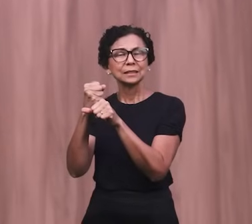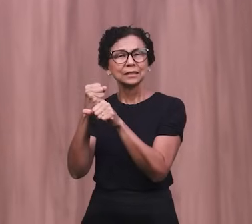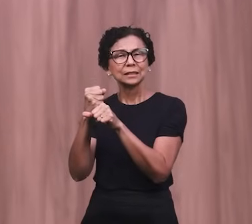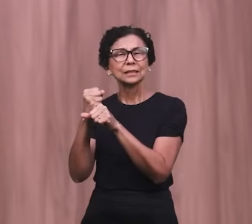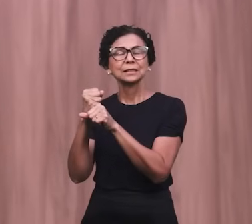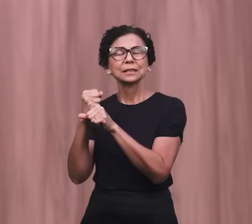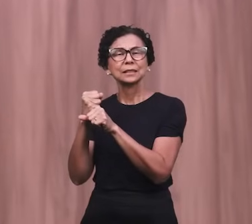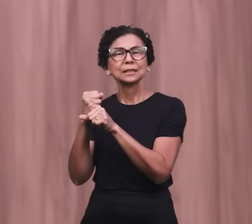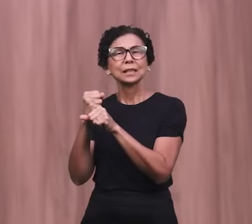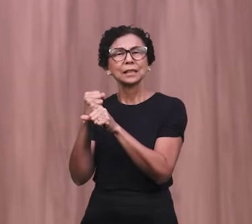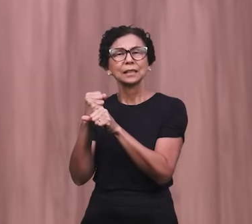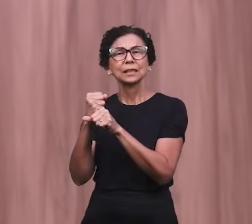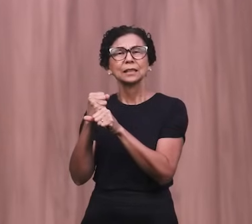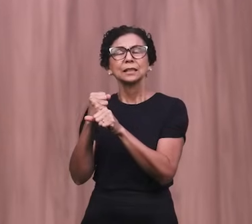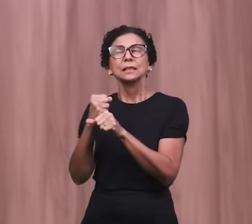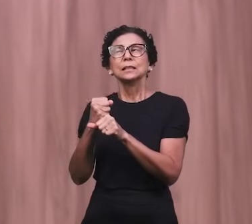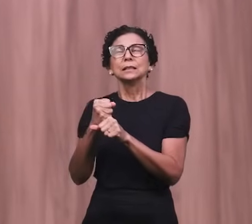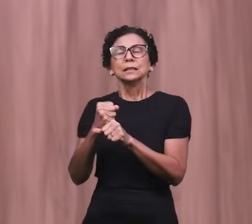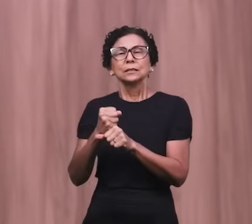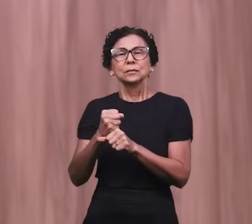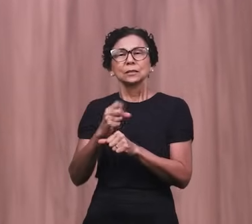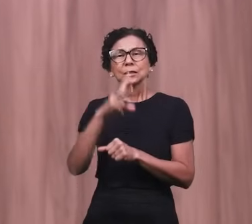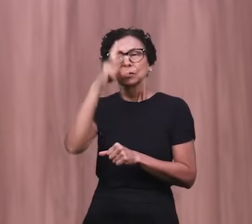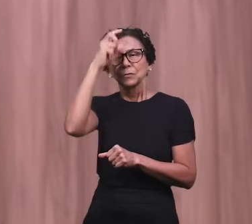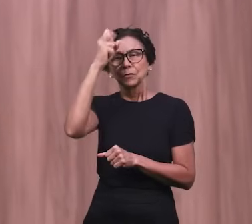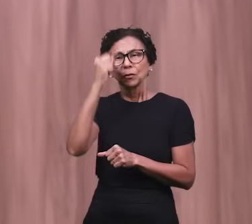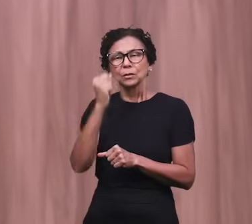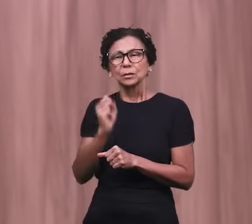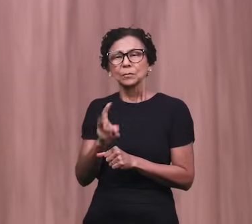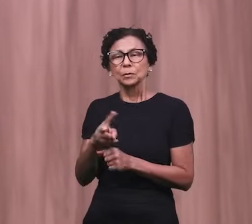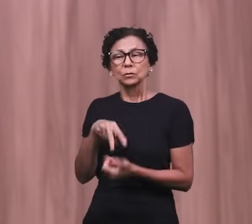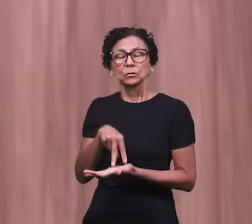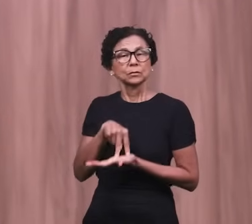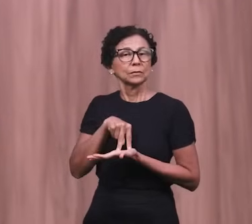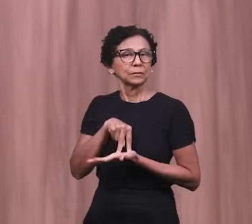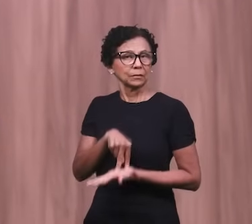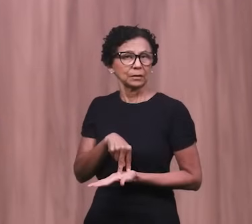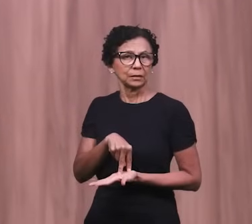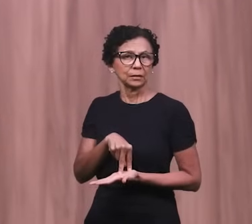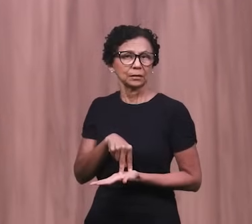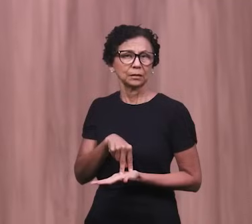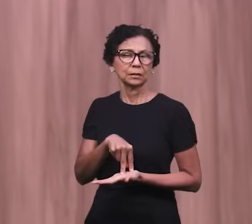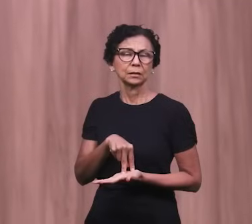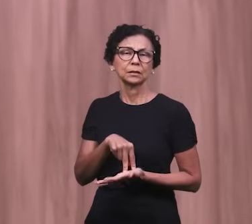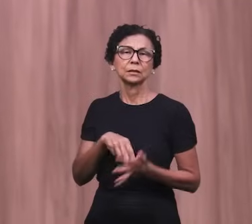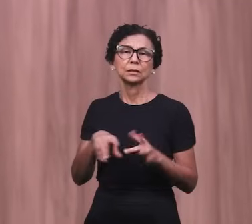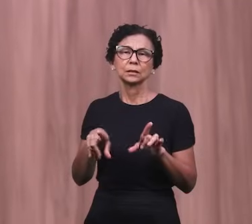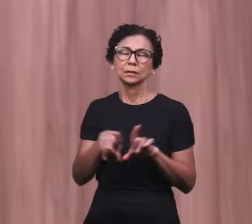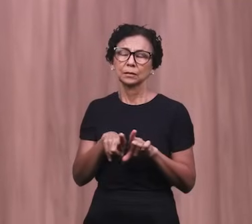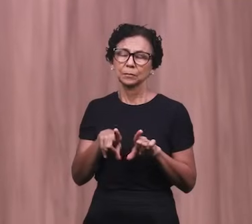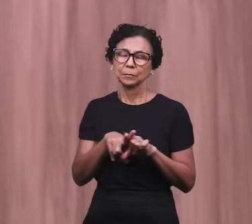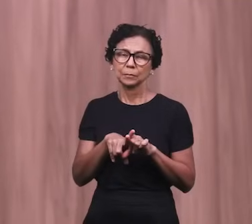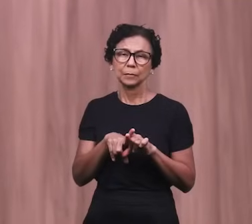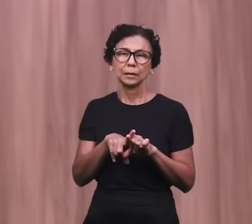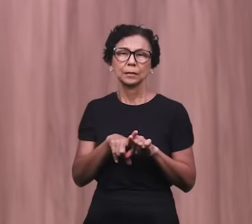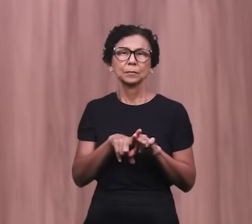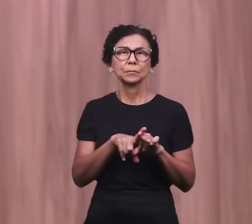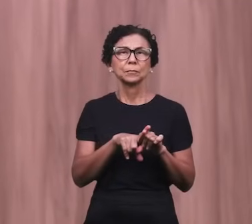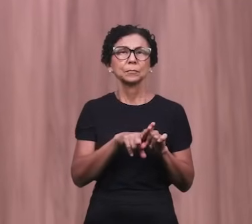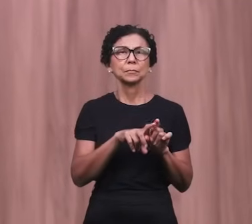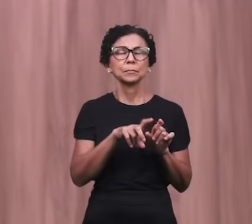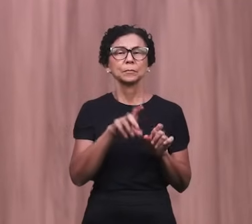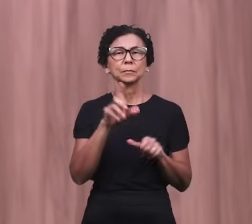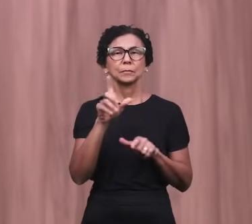tem fortalecido, Senhor, nas nossas vidas. Te glorificamos também pelos aquelas pessoas que assistiram o